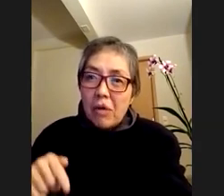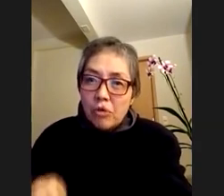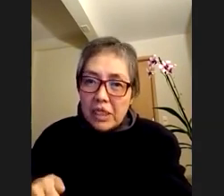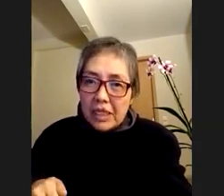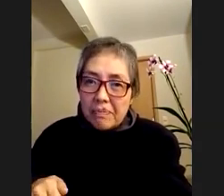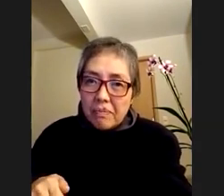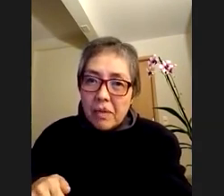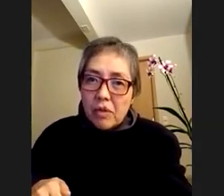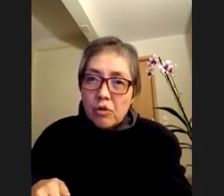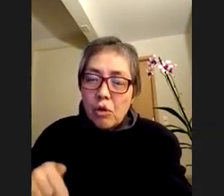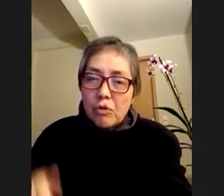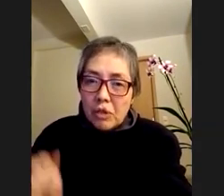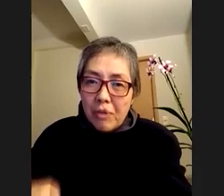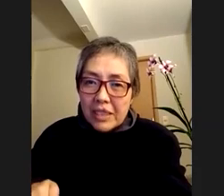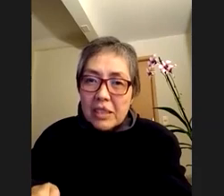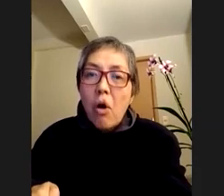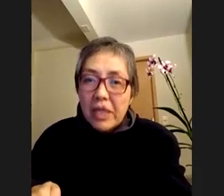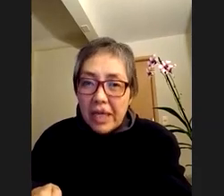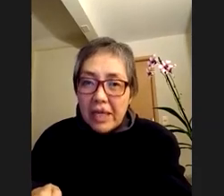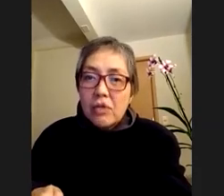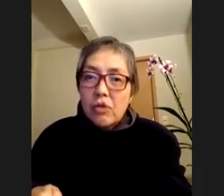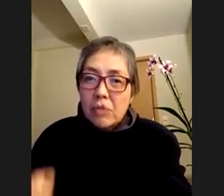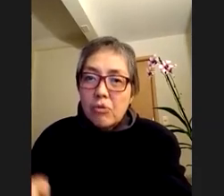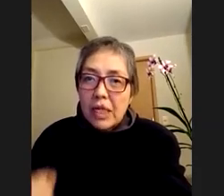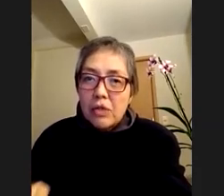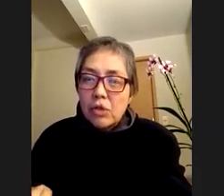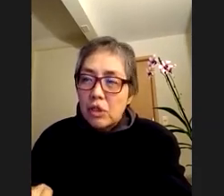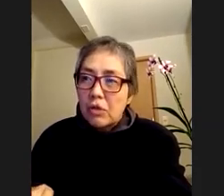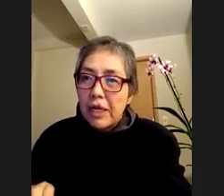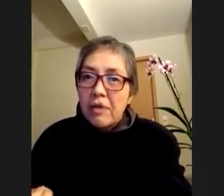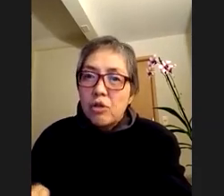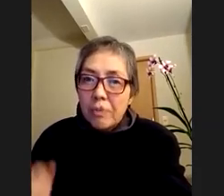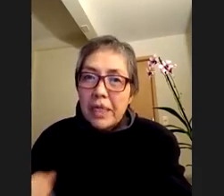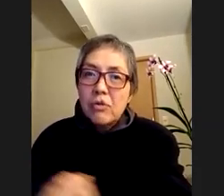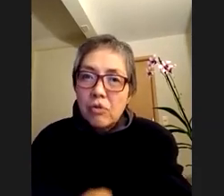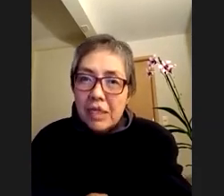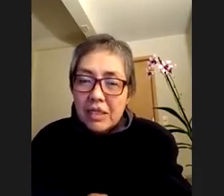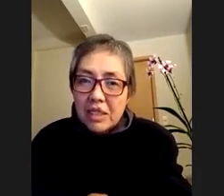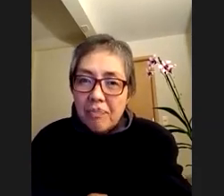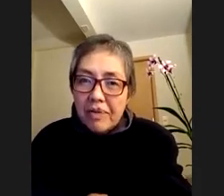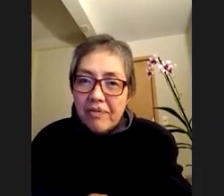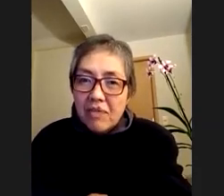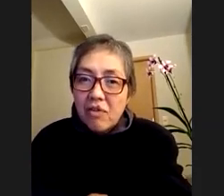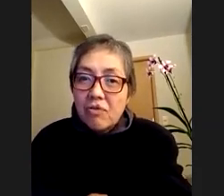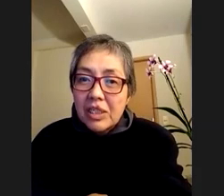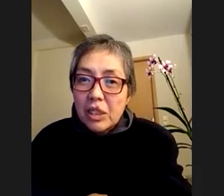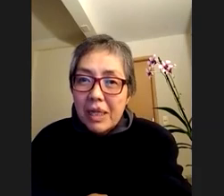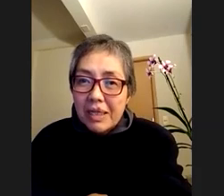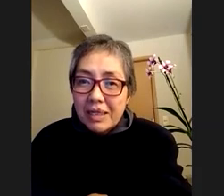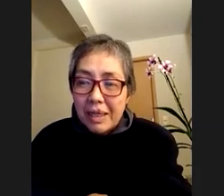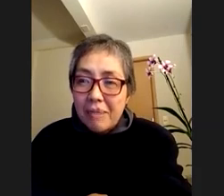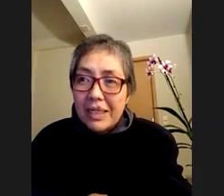fila única. Então, somos iguais? Ok. Nós temos leitos de UTI sobrando na iniciativa privada. Vamos